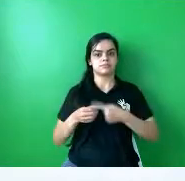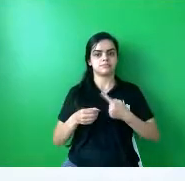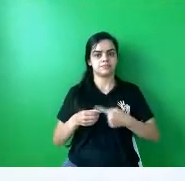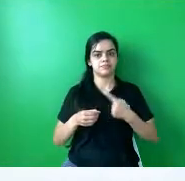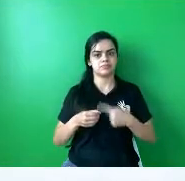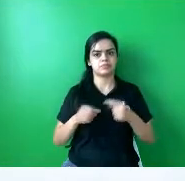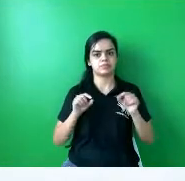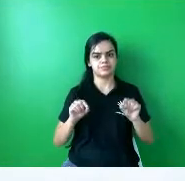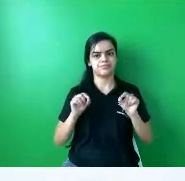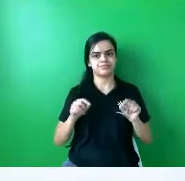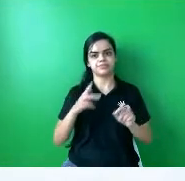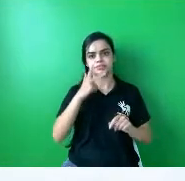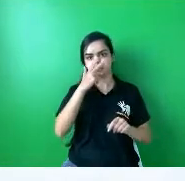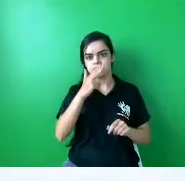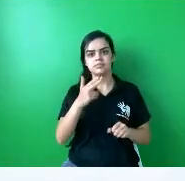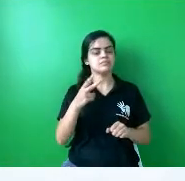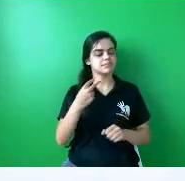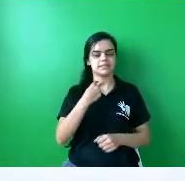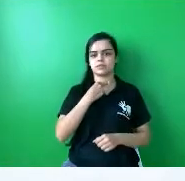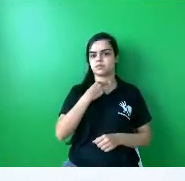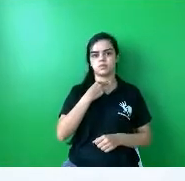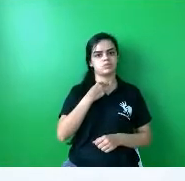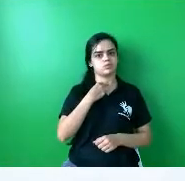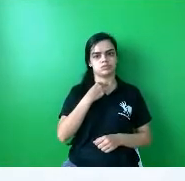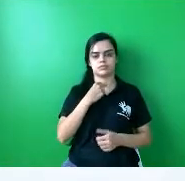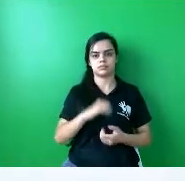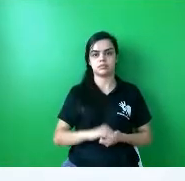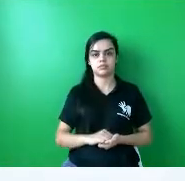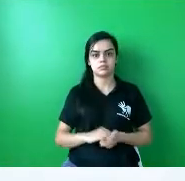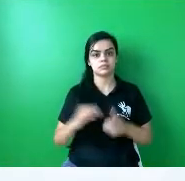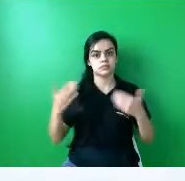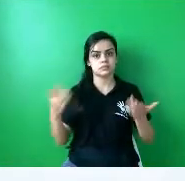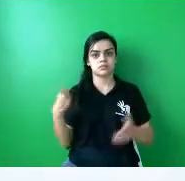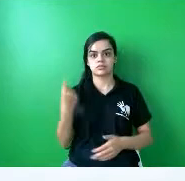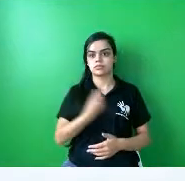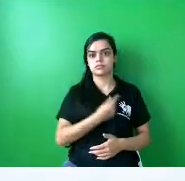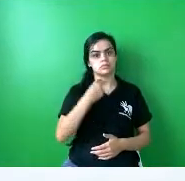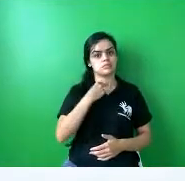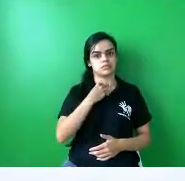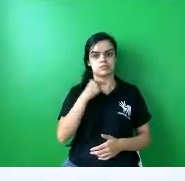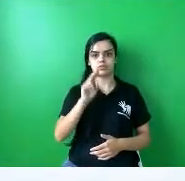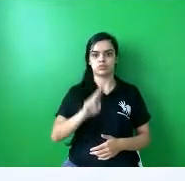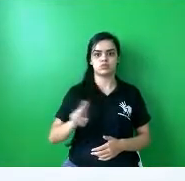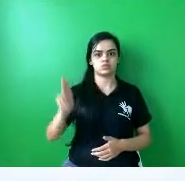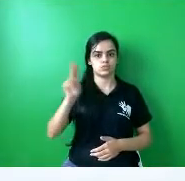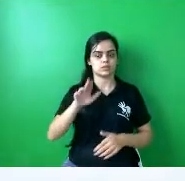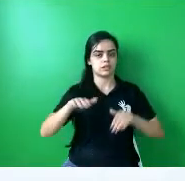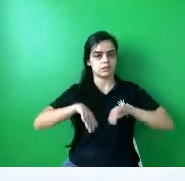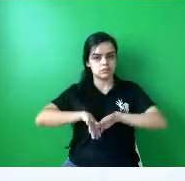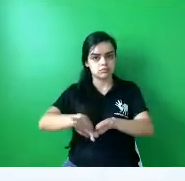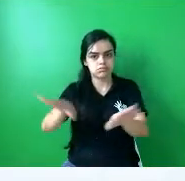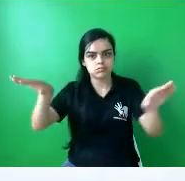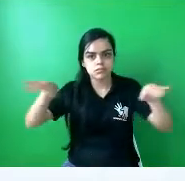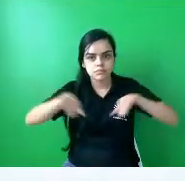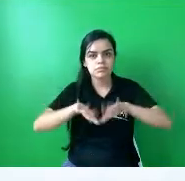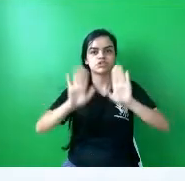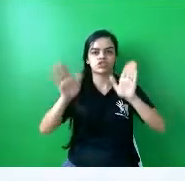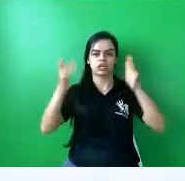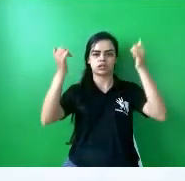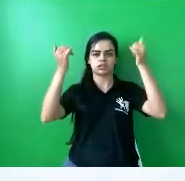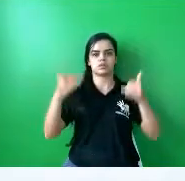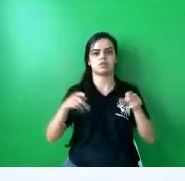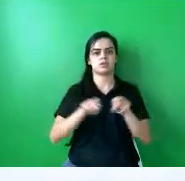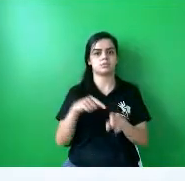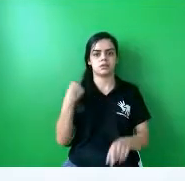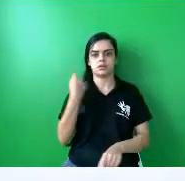lá como uma situação de não poder ainda abrir. Então, nós também não podemos fazer a utilização da piscina, porque, como o Jonas já explicou também, nós